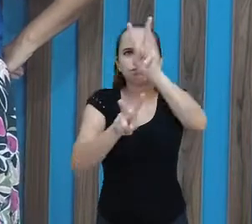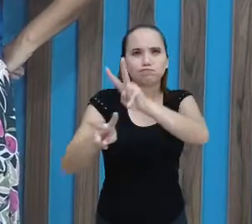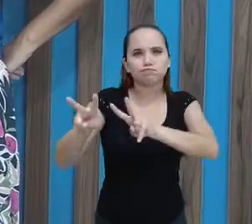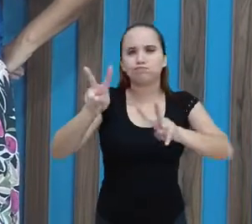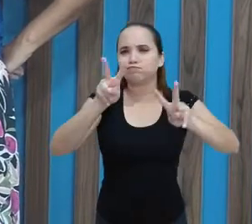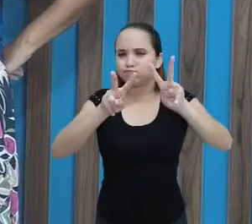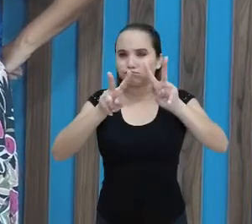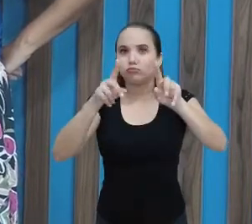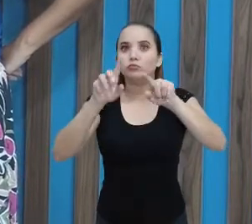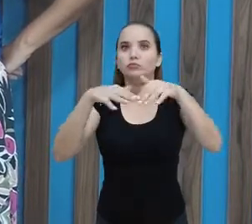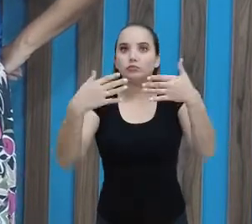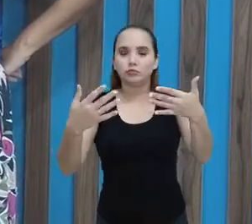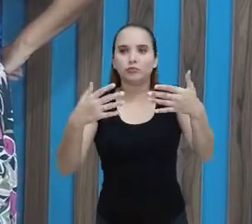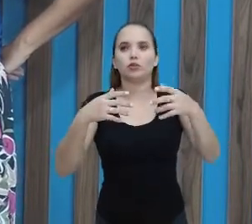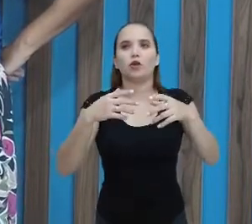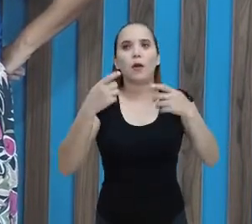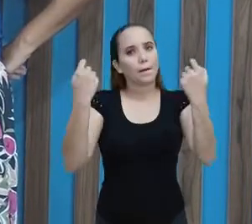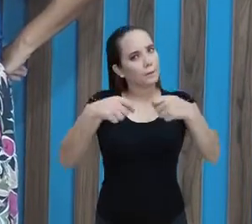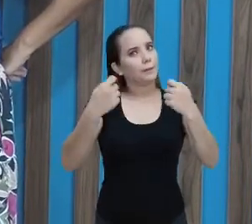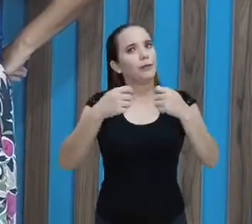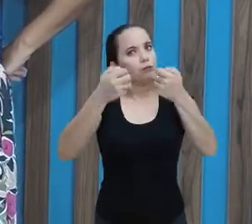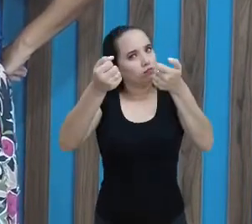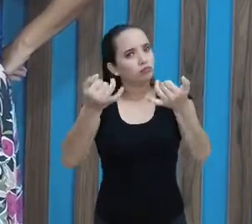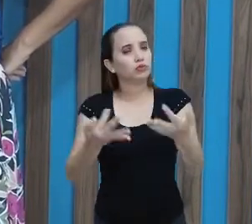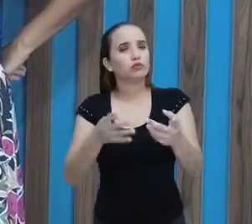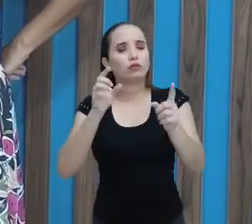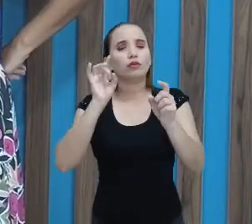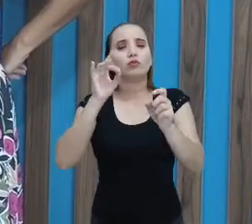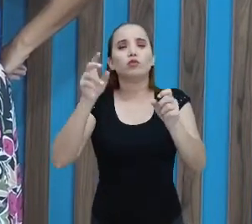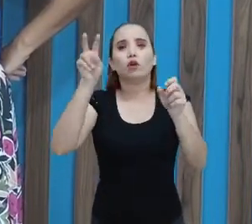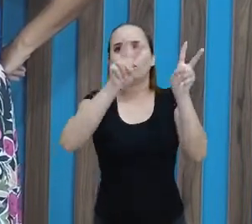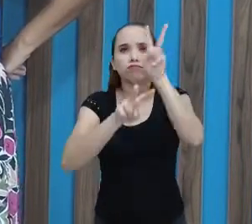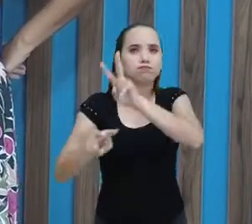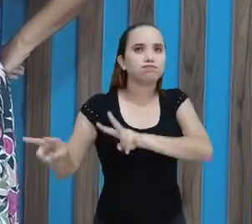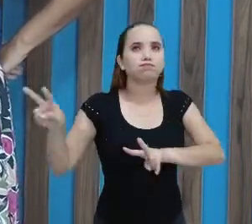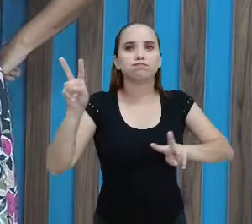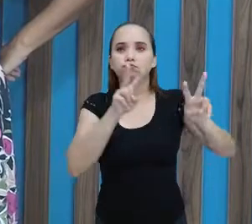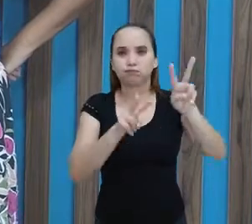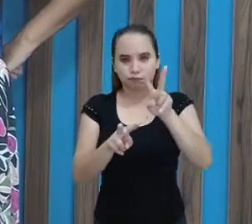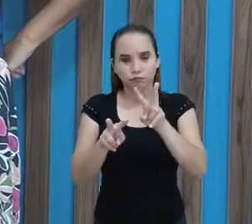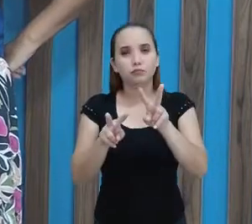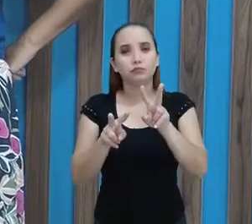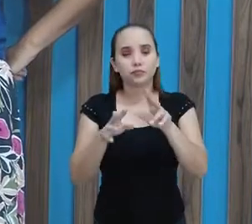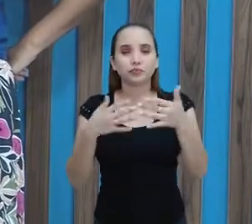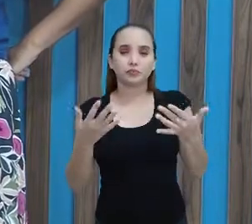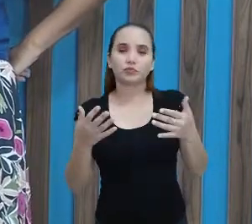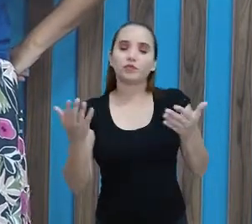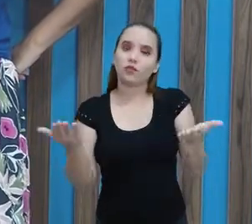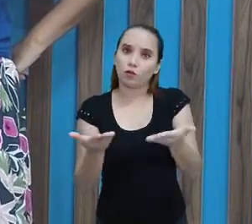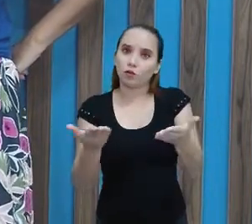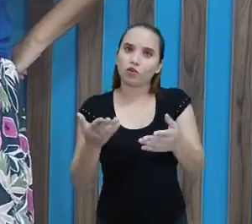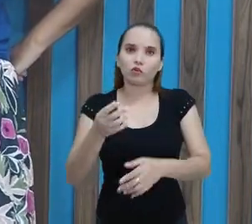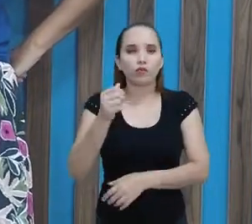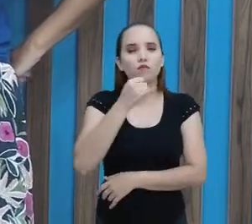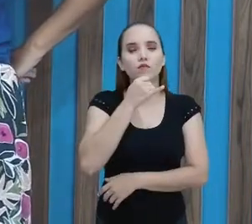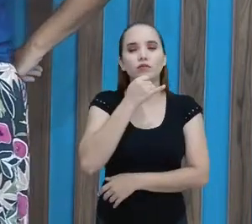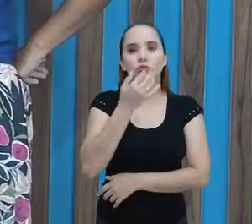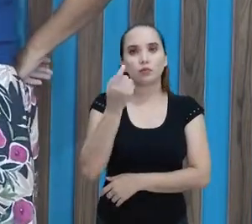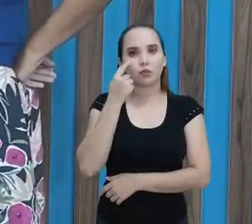gente... E a gente vai ver mais exemplos de descrições objetivas e alguns exemplos das descrições